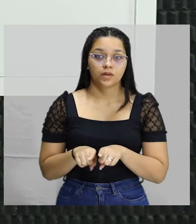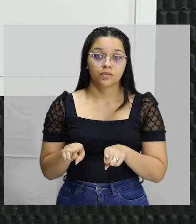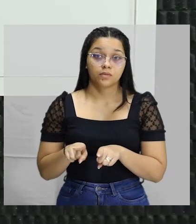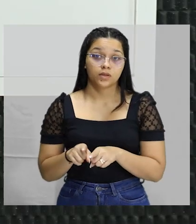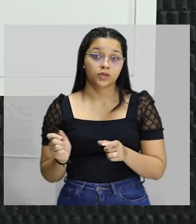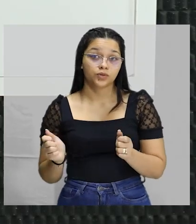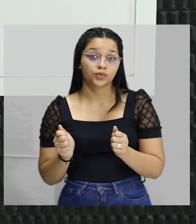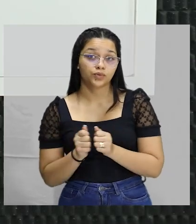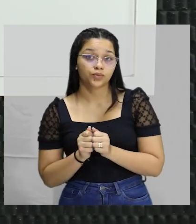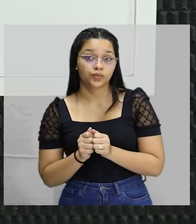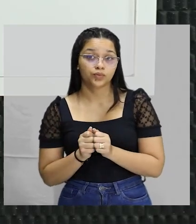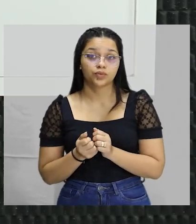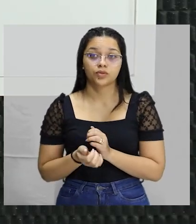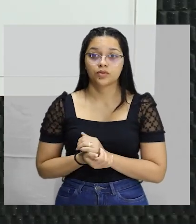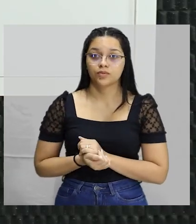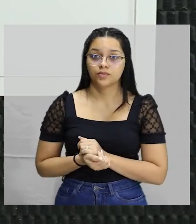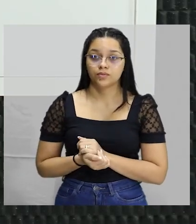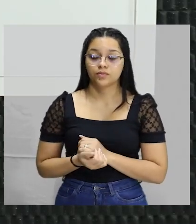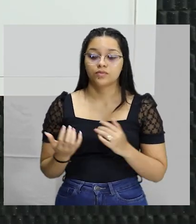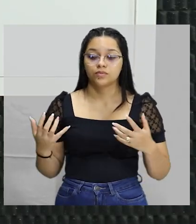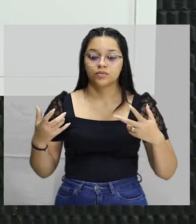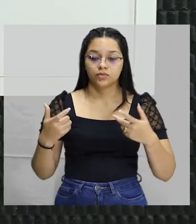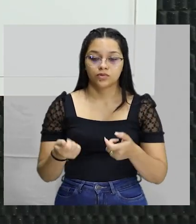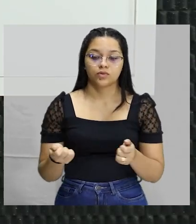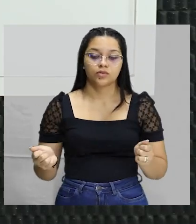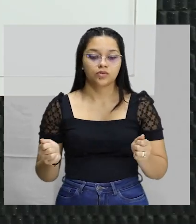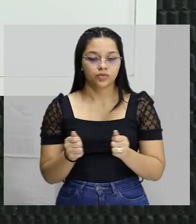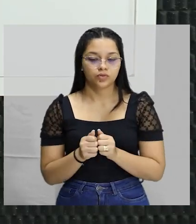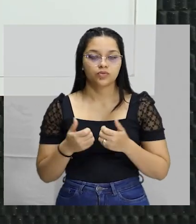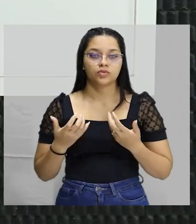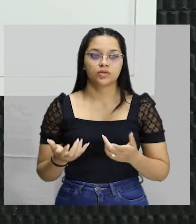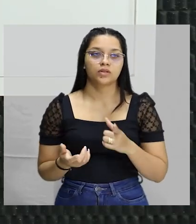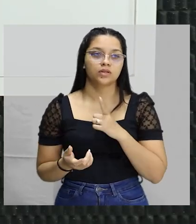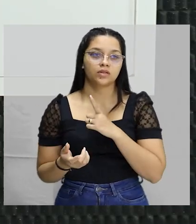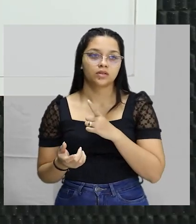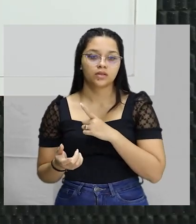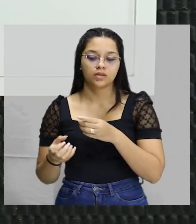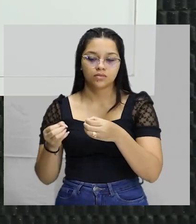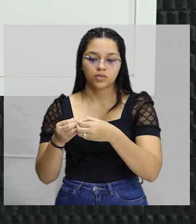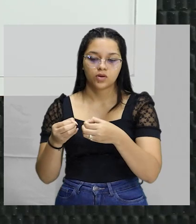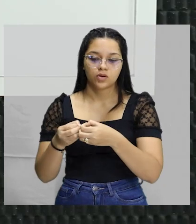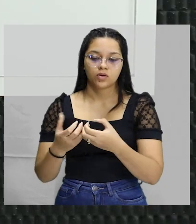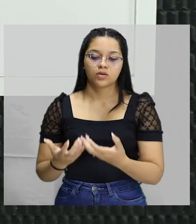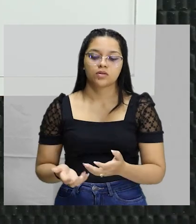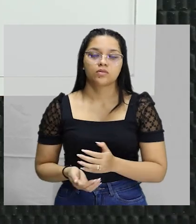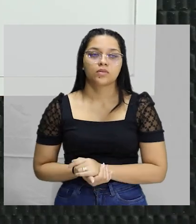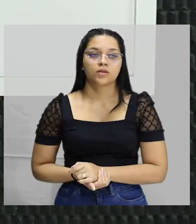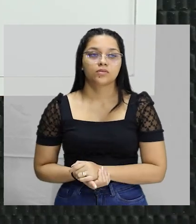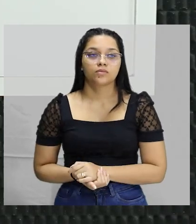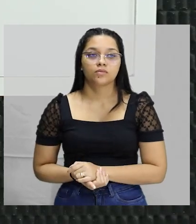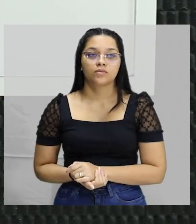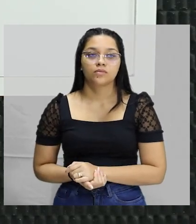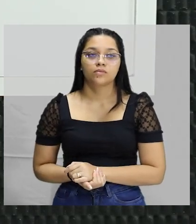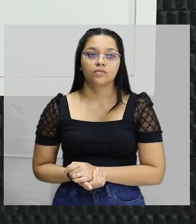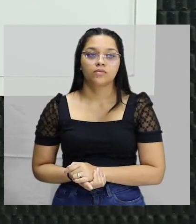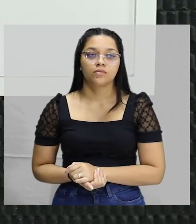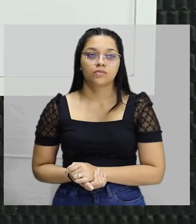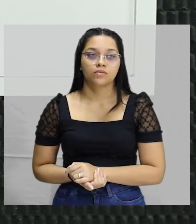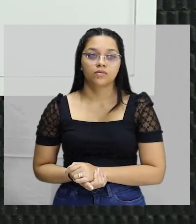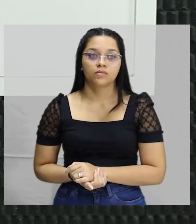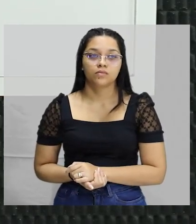ó, todas bem unidas, todas bem próximas uma das outras, ó.